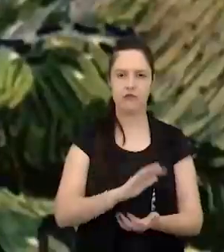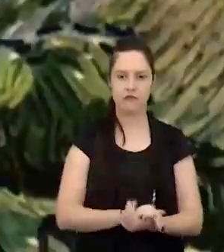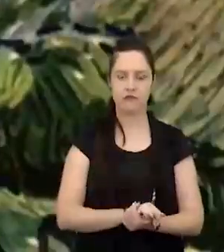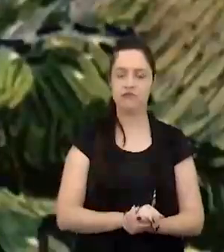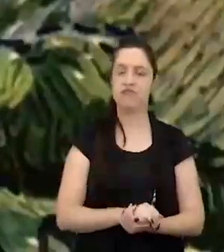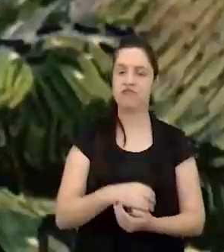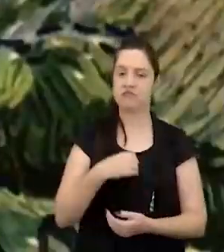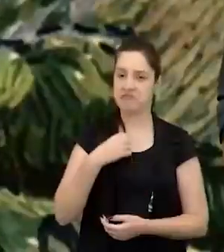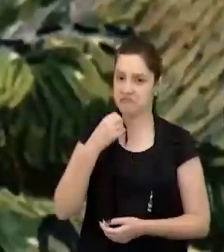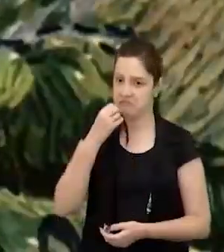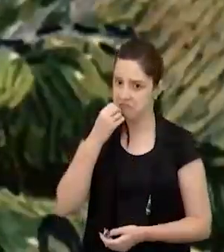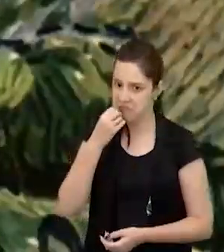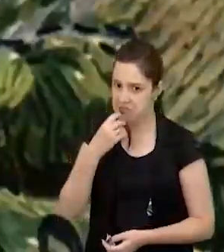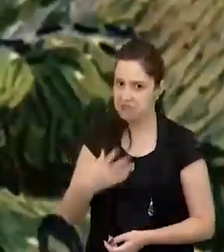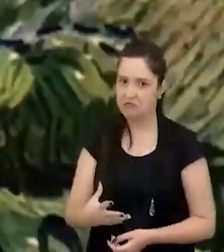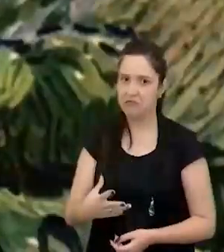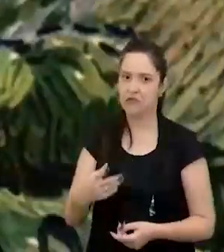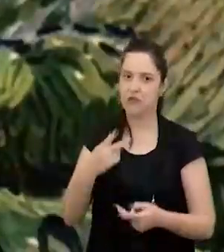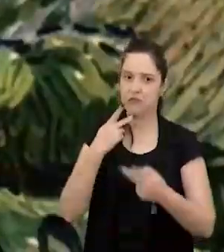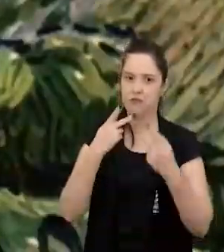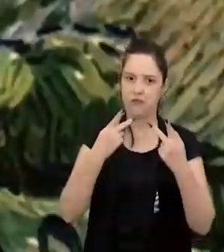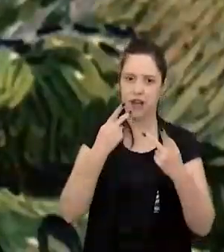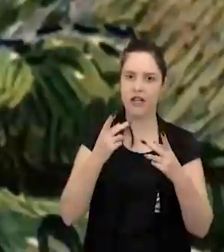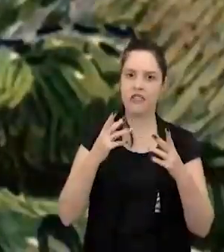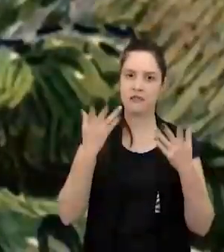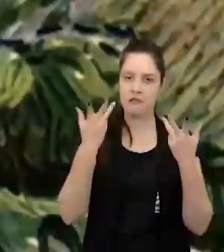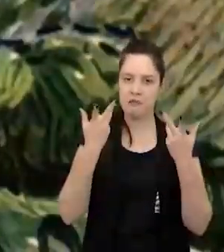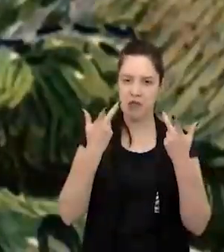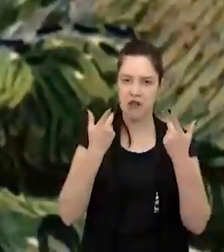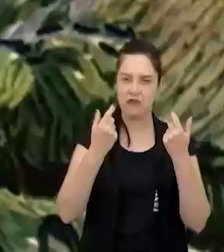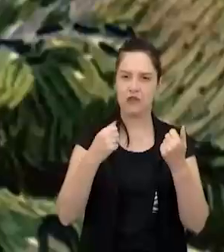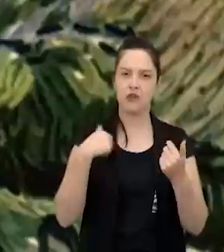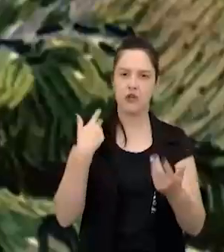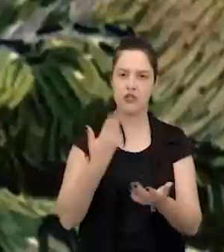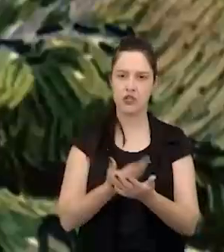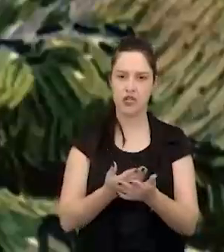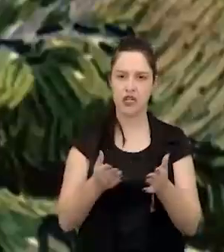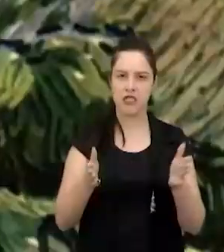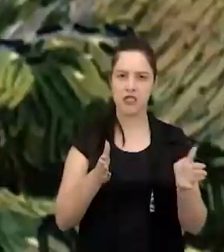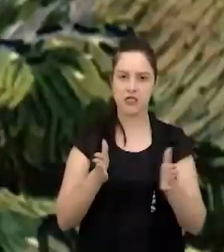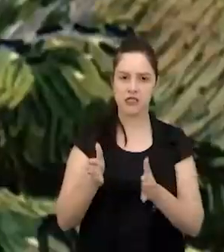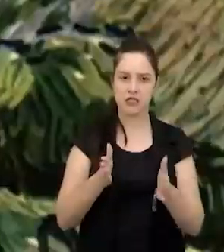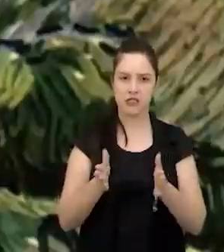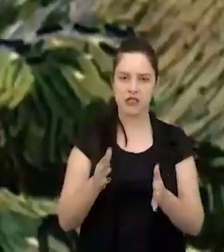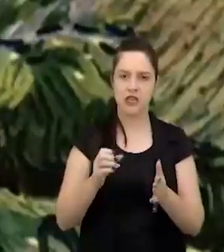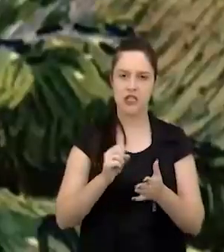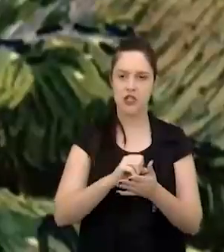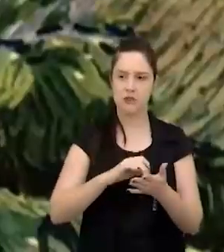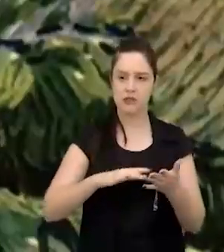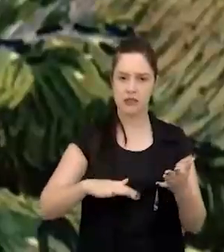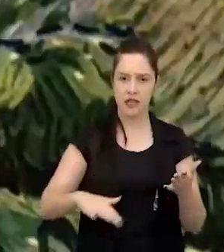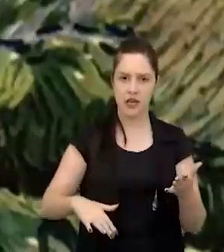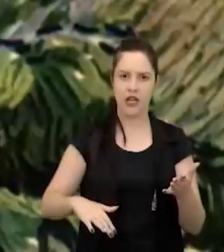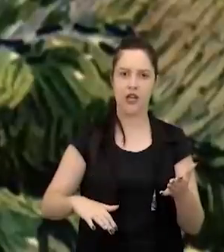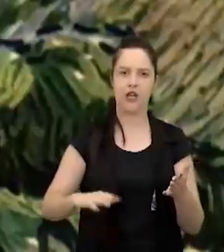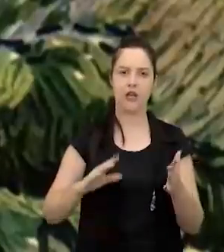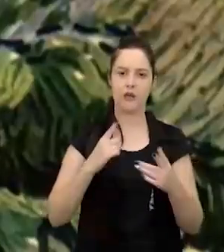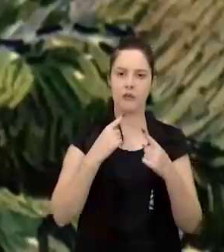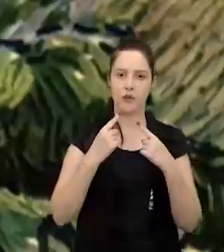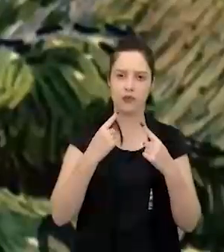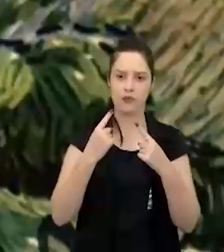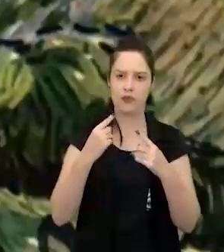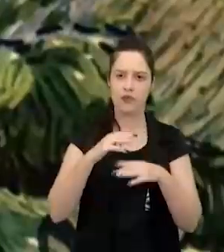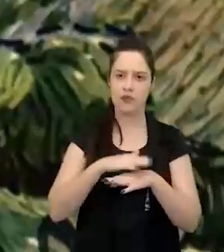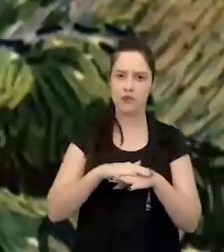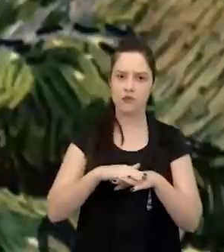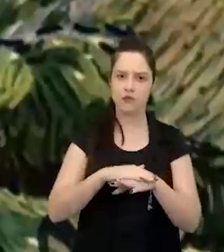Muito bem, então com essa fala, esse vídeo maravilhoso, a gente chega no momento do quê? Da nossa atividade. Nós vamos começar a desenvolver aí